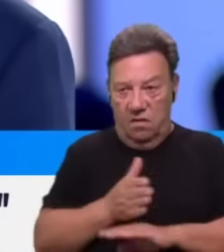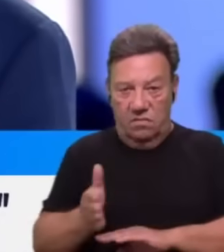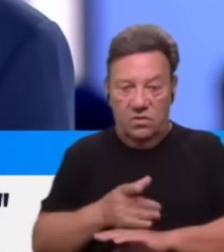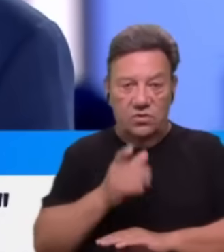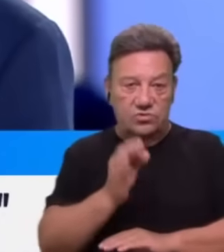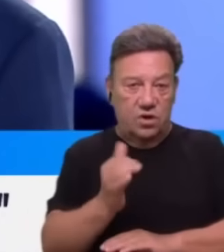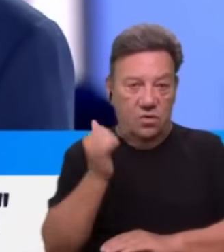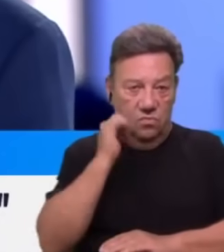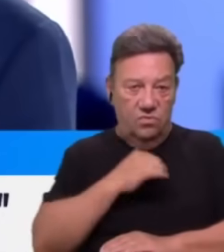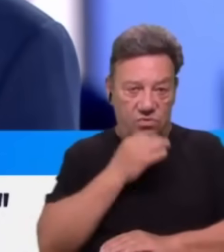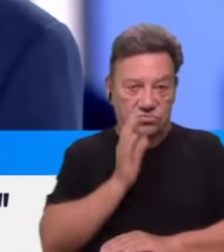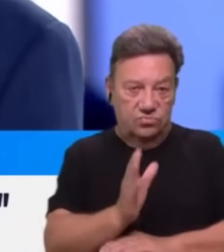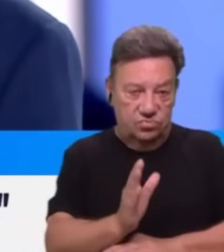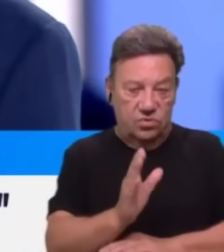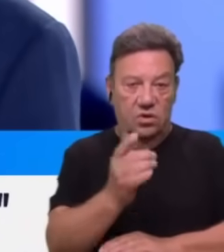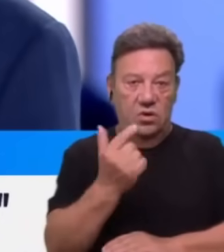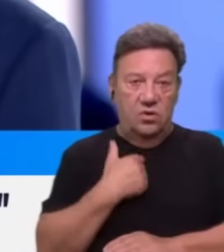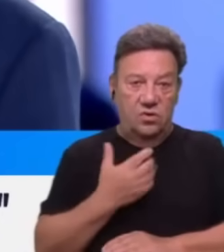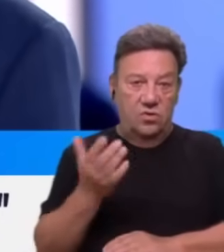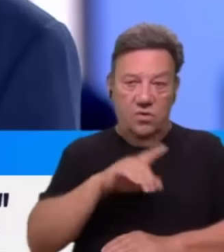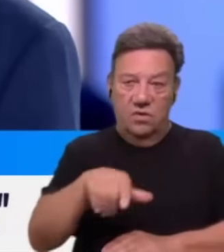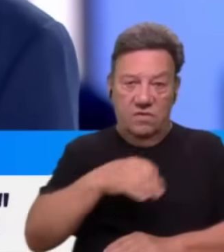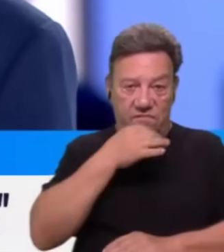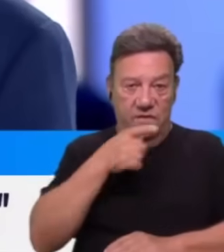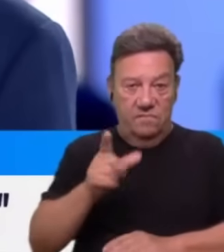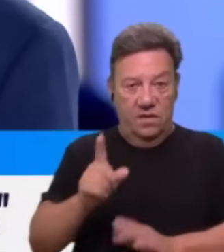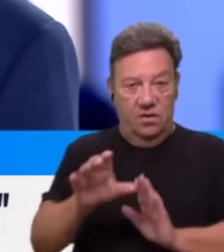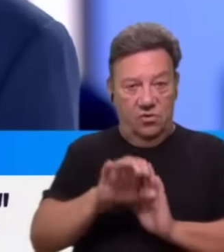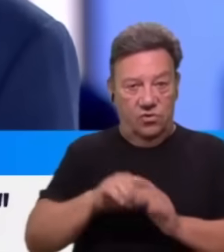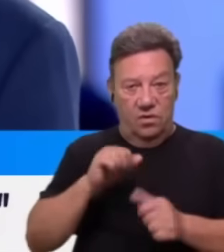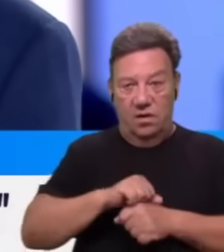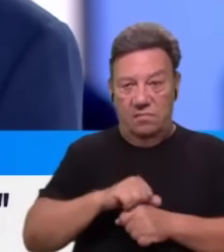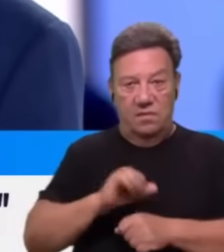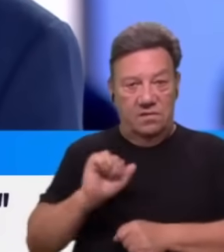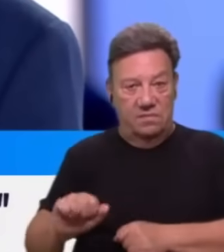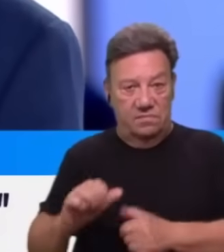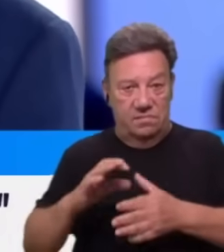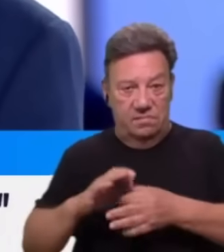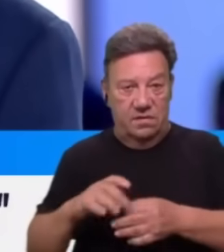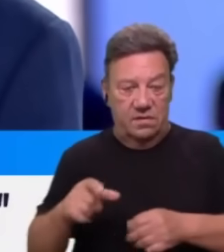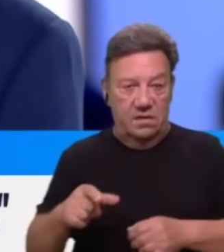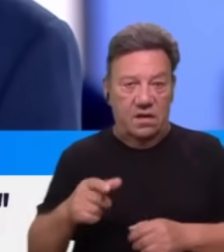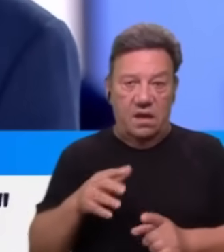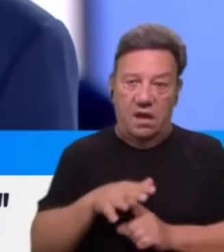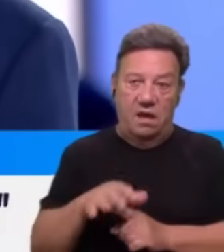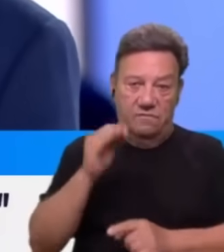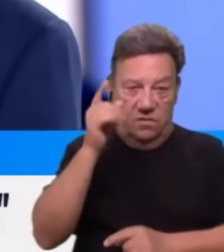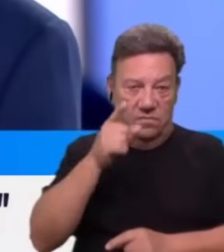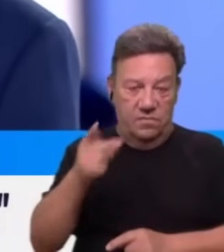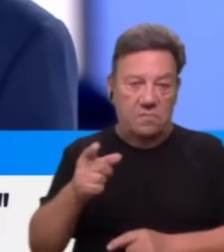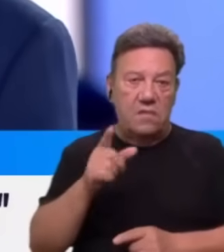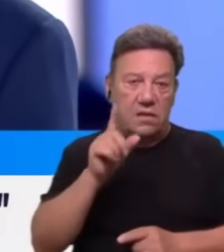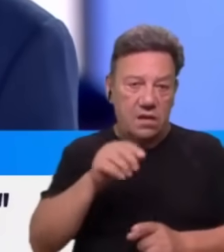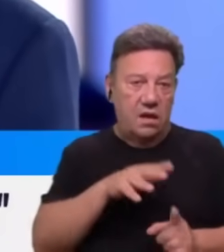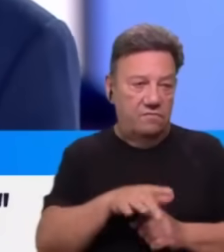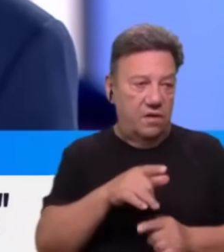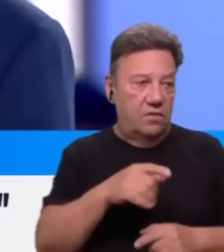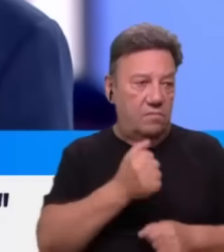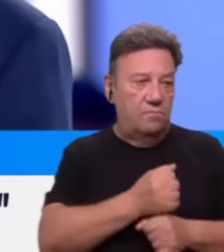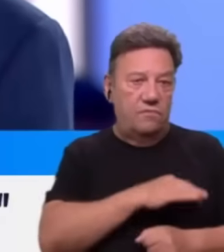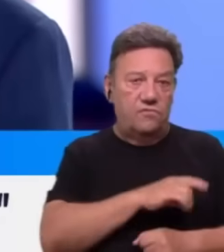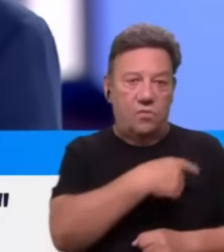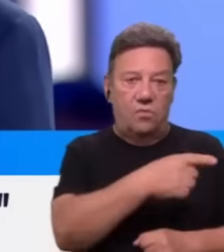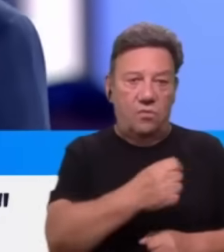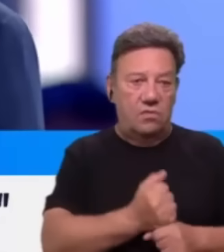já ontem referi nós quando falamos destas condições da vitabilidade que que afetam os professores mas afetam outras profissões